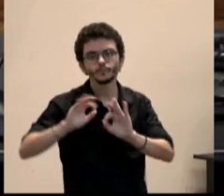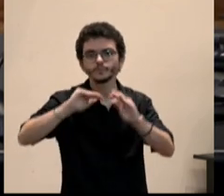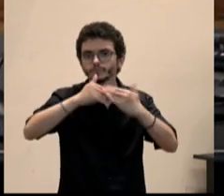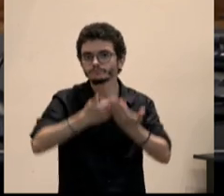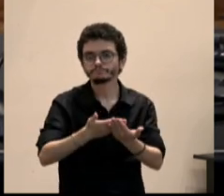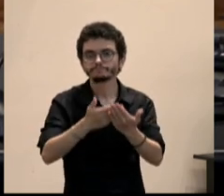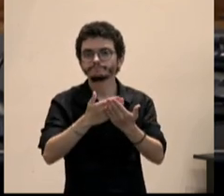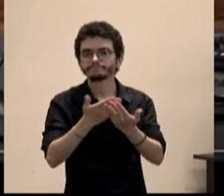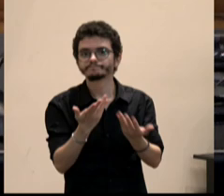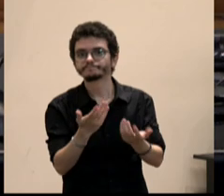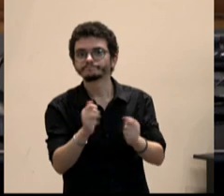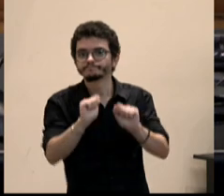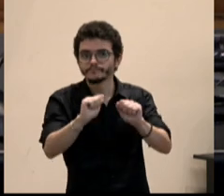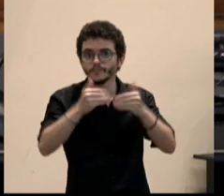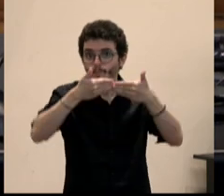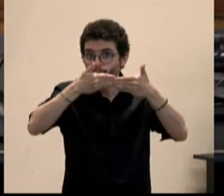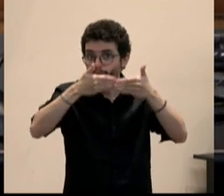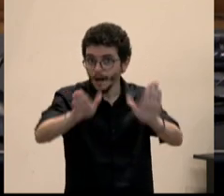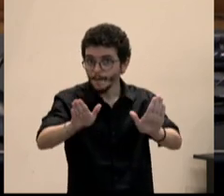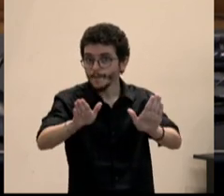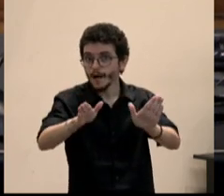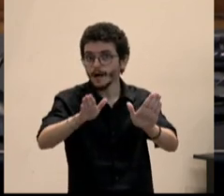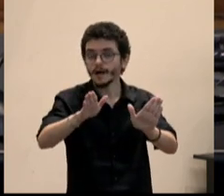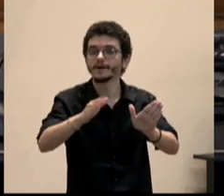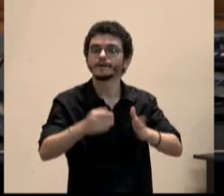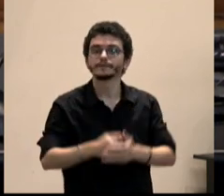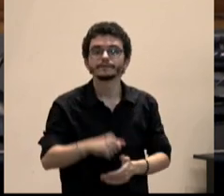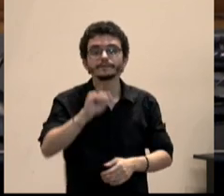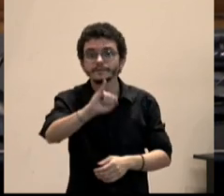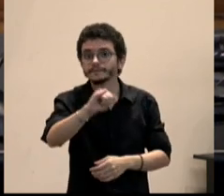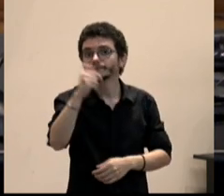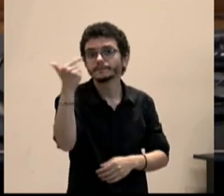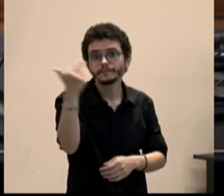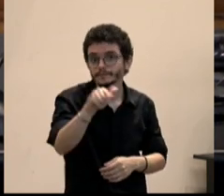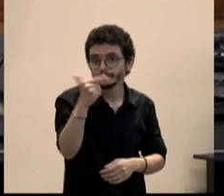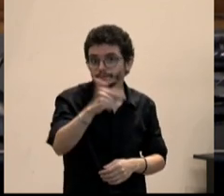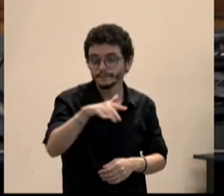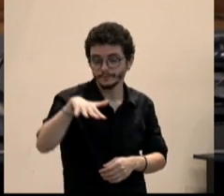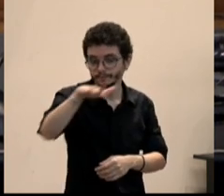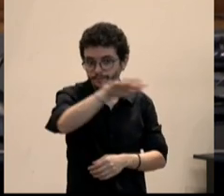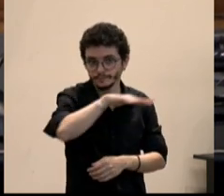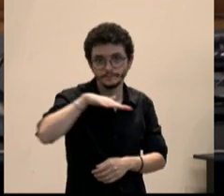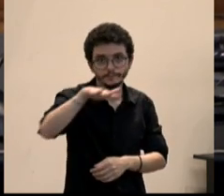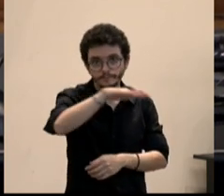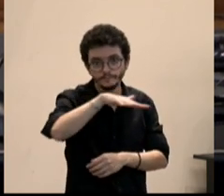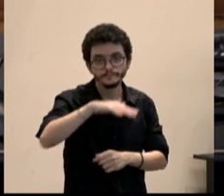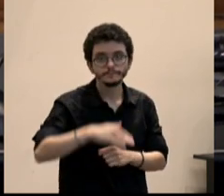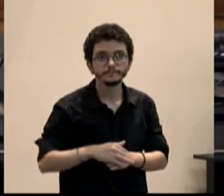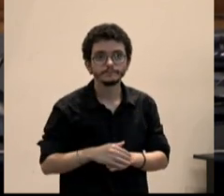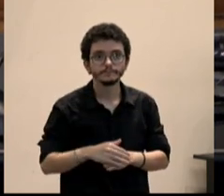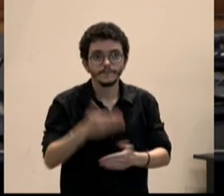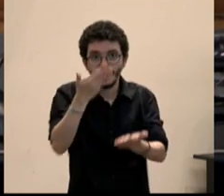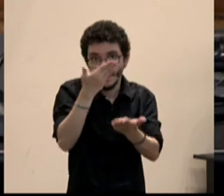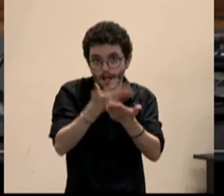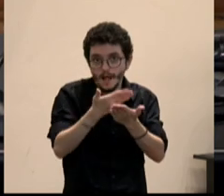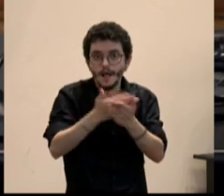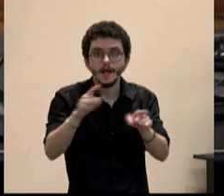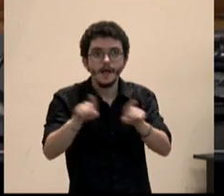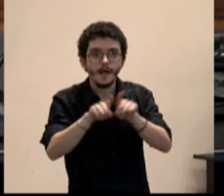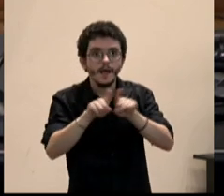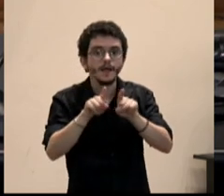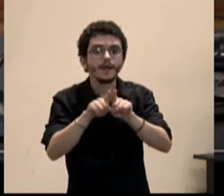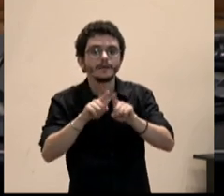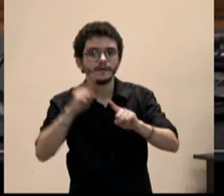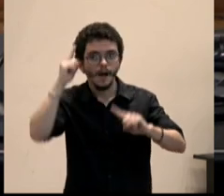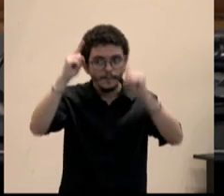ser inaugurada se não tivesse espaço de estudo e planejamento para